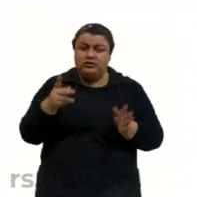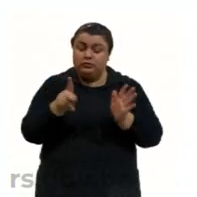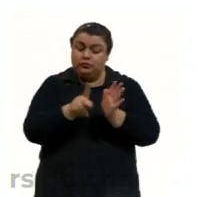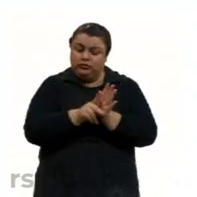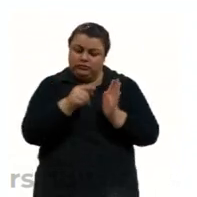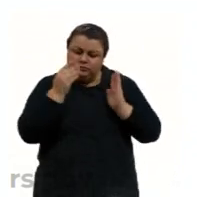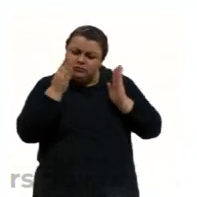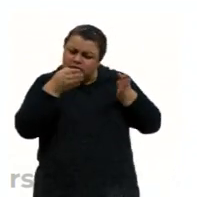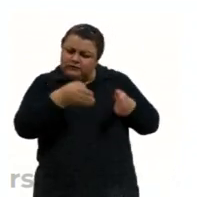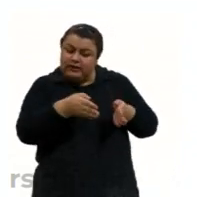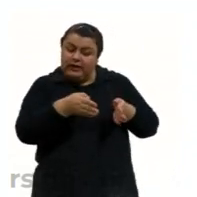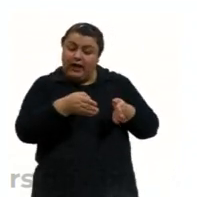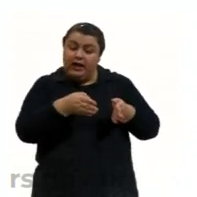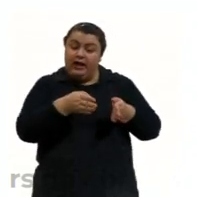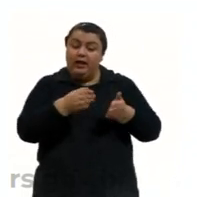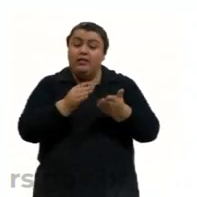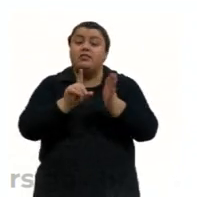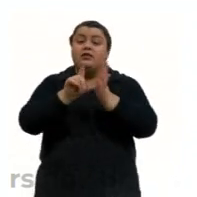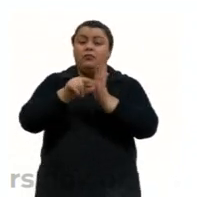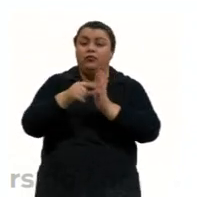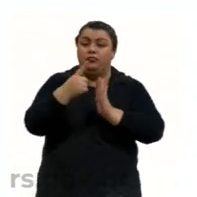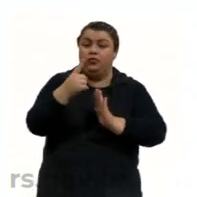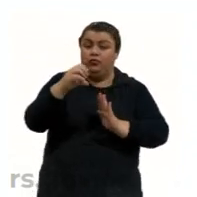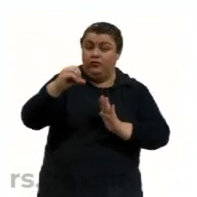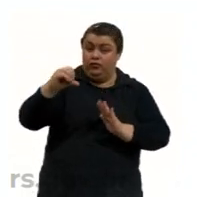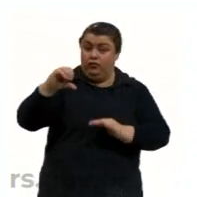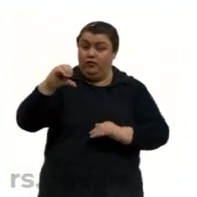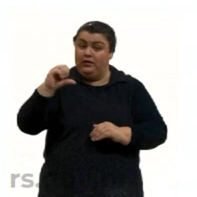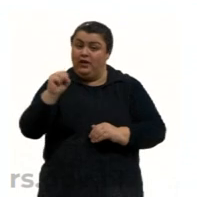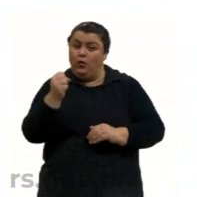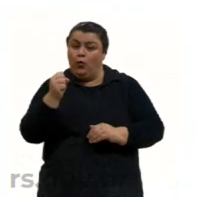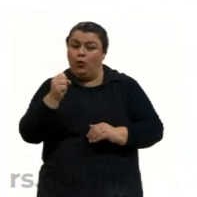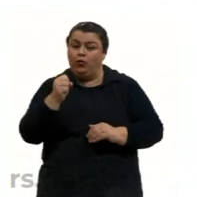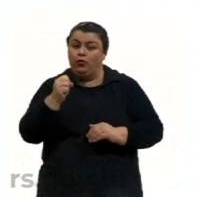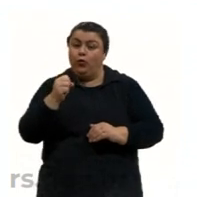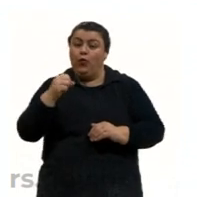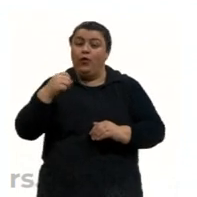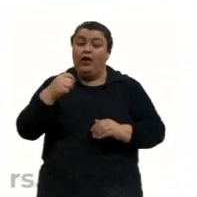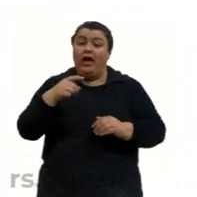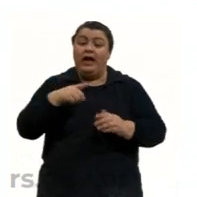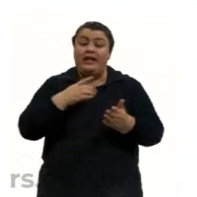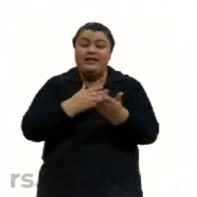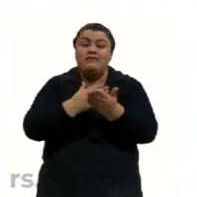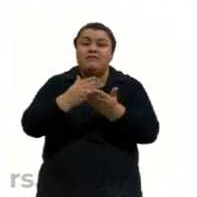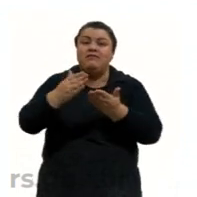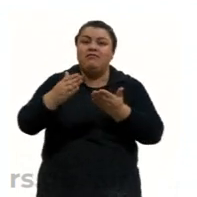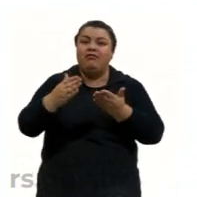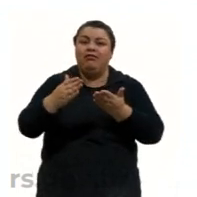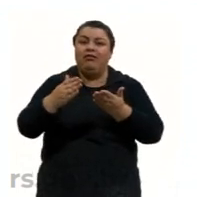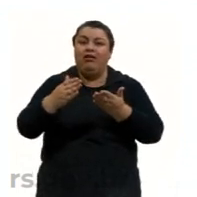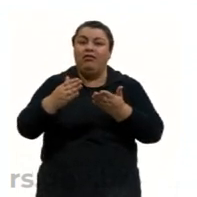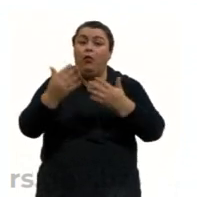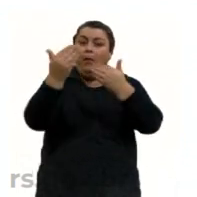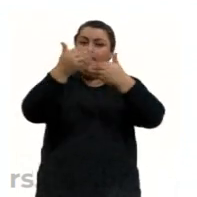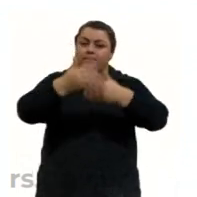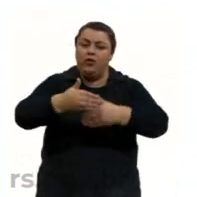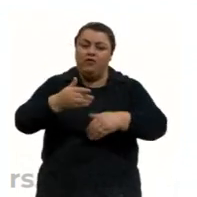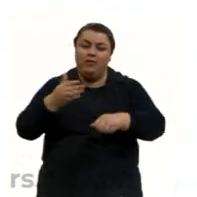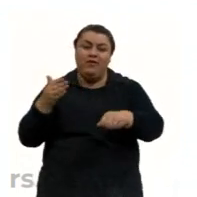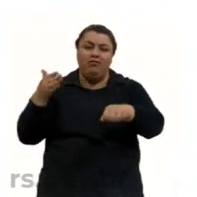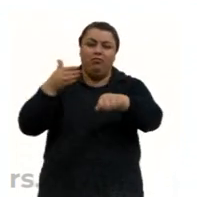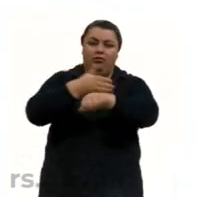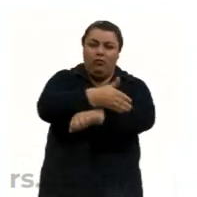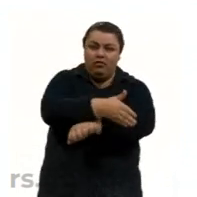2008 e que o Enem então ele nem se torna uma política de acesso ao ensino superior e praticamente todas as Universidades